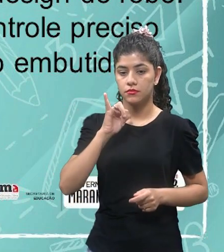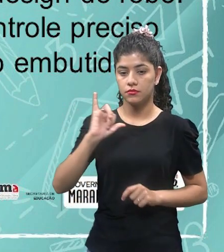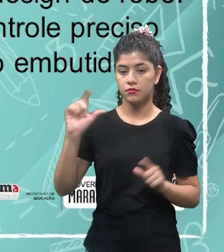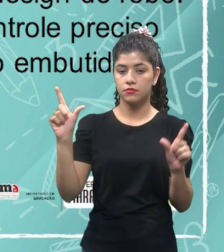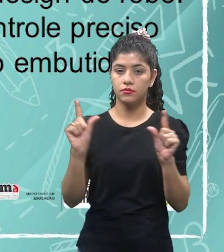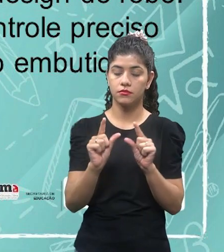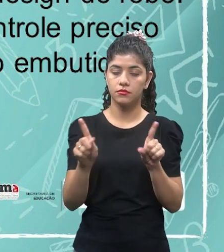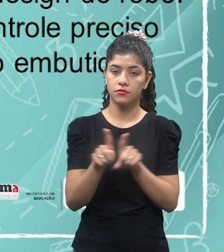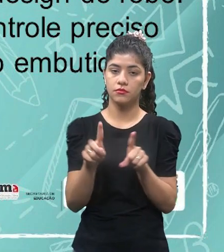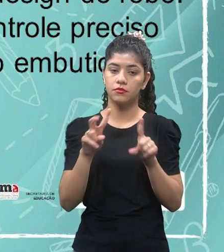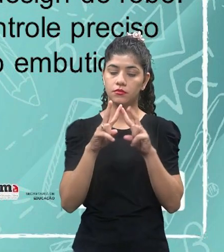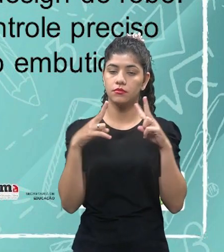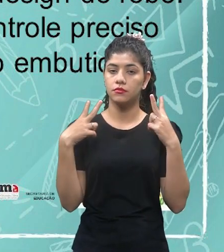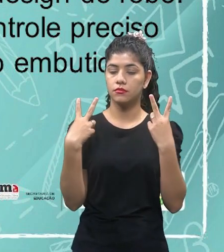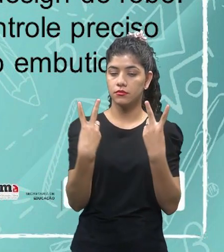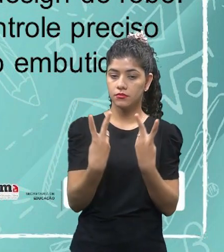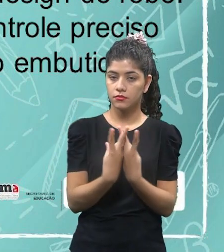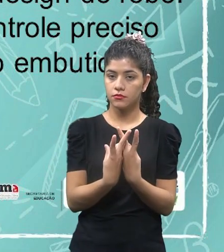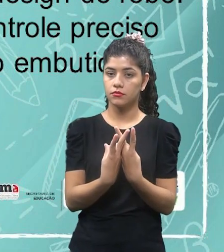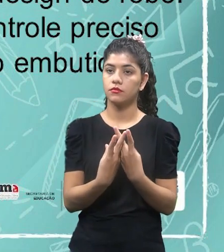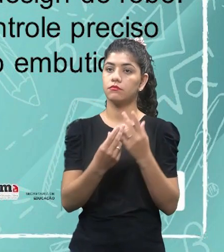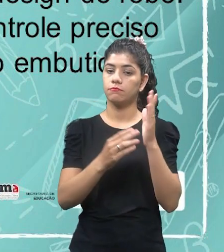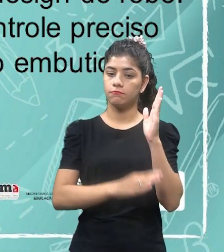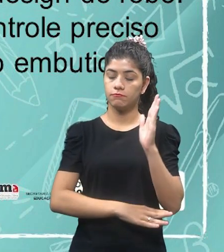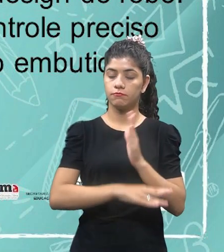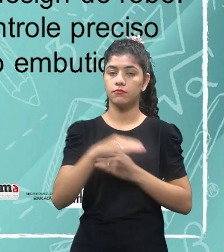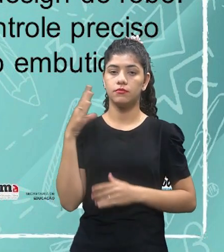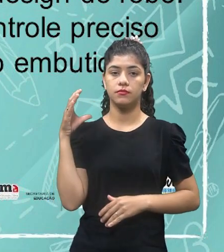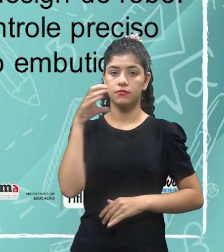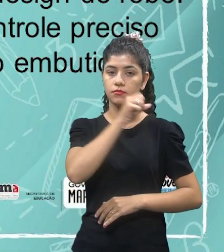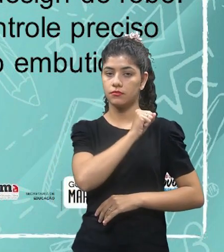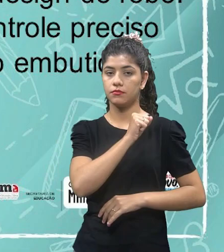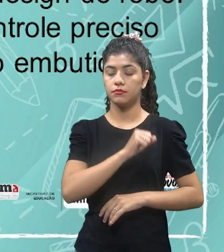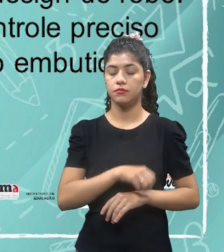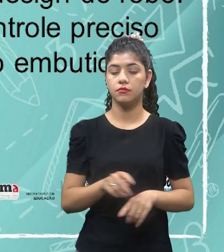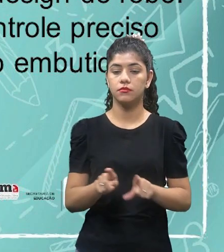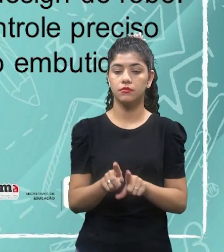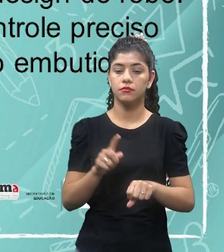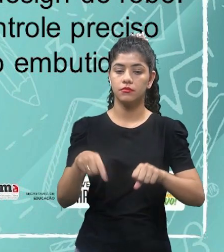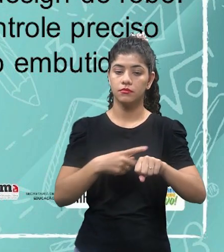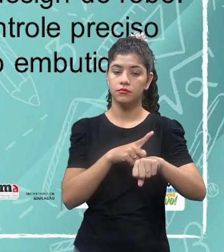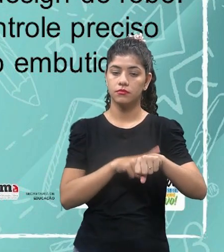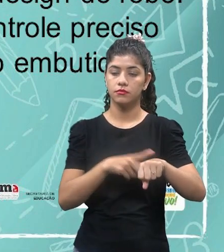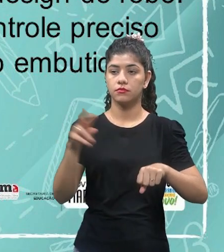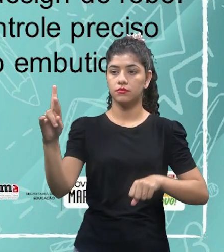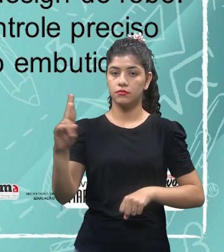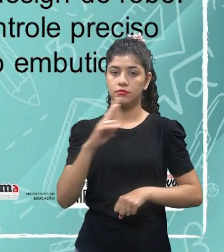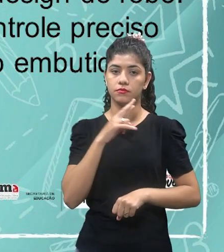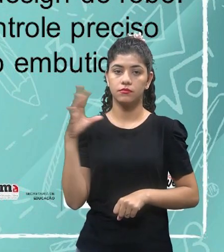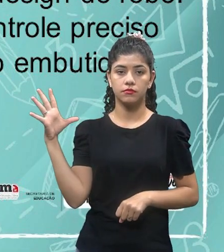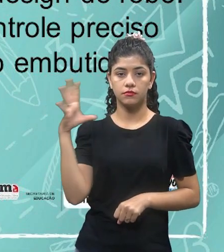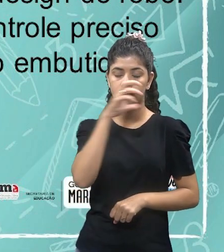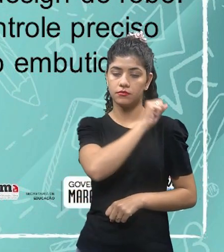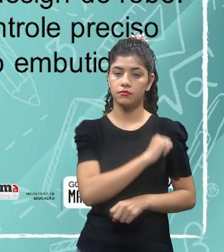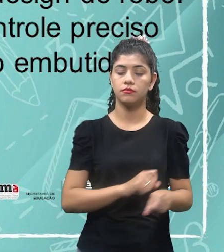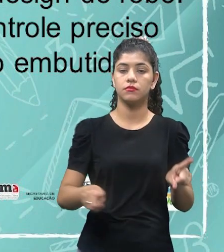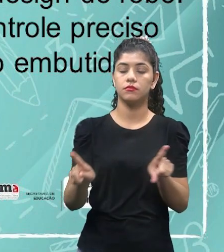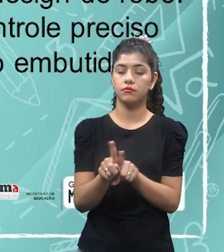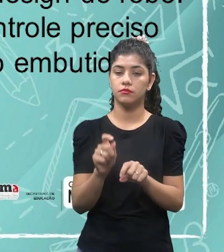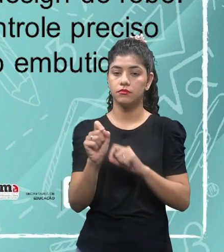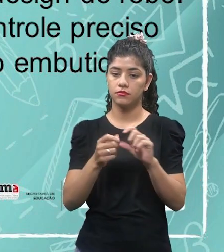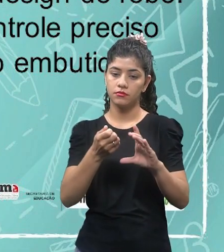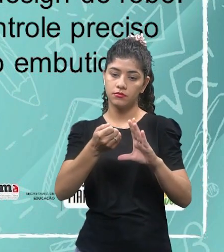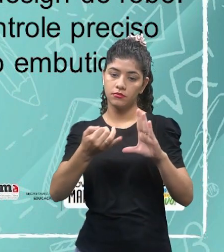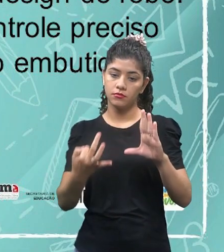e velocidade mais alta, e quando tempos de resposta mais rápida e um